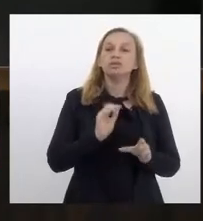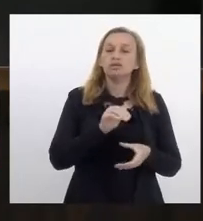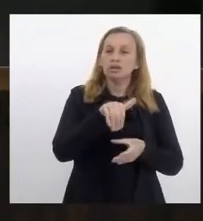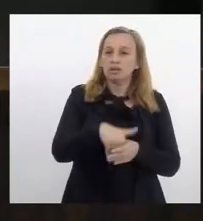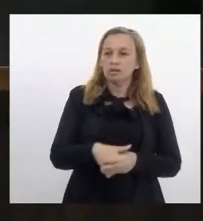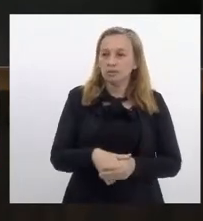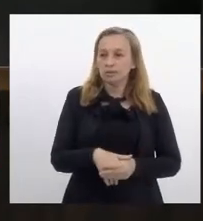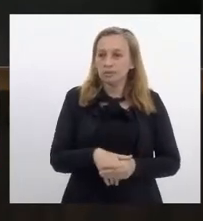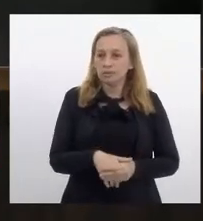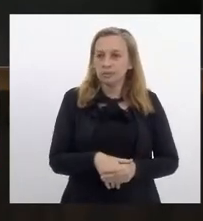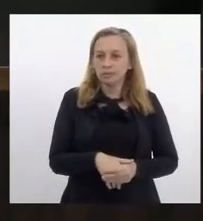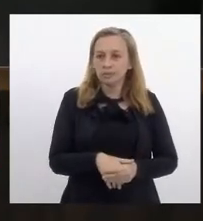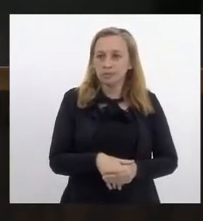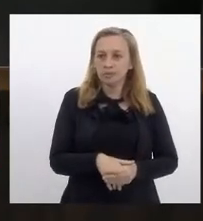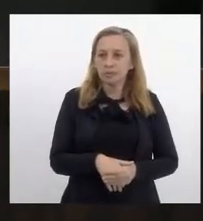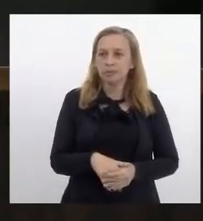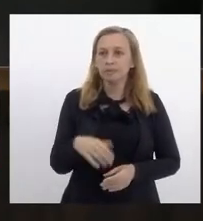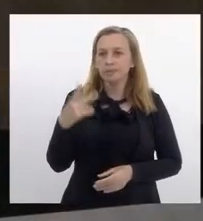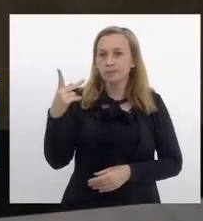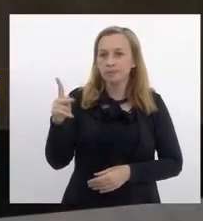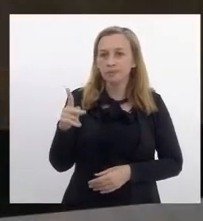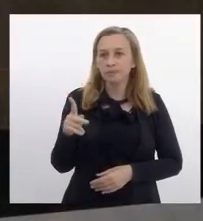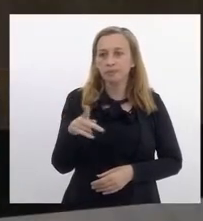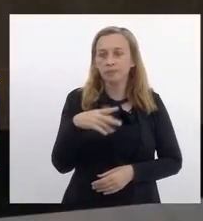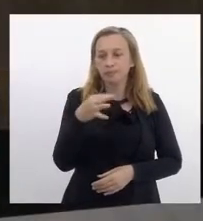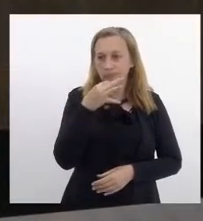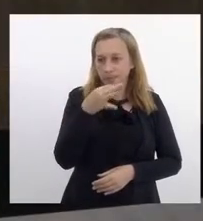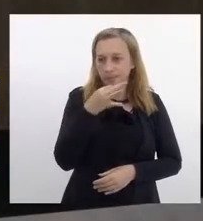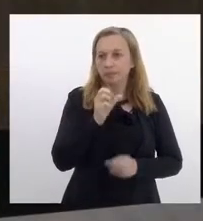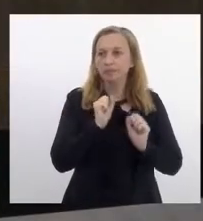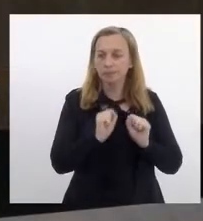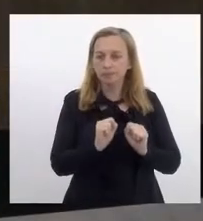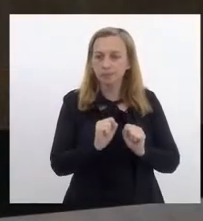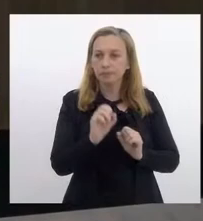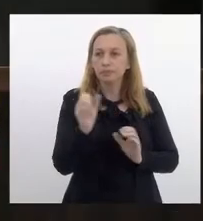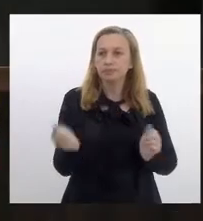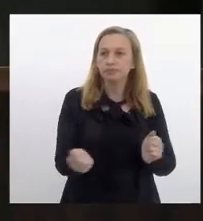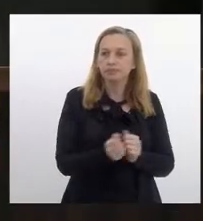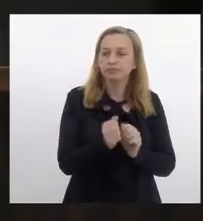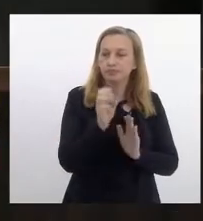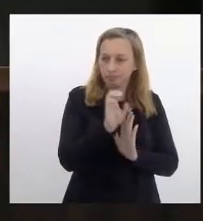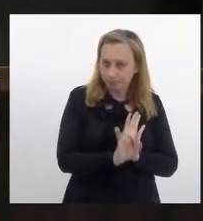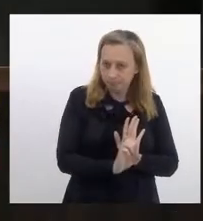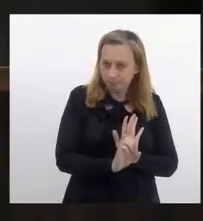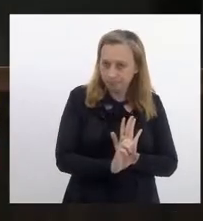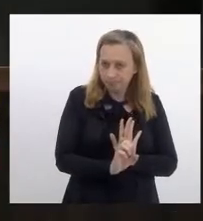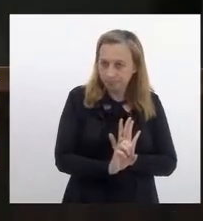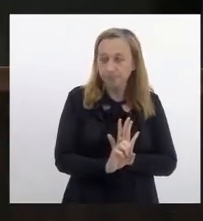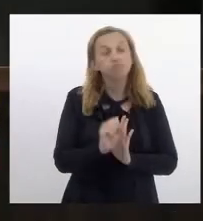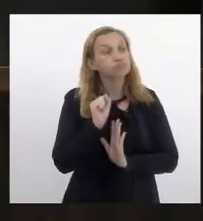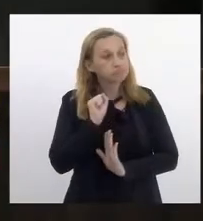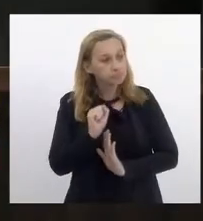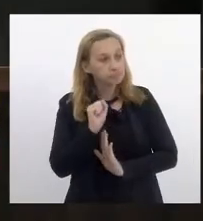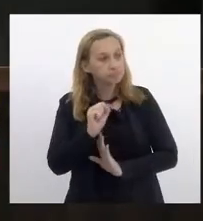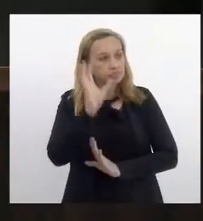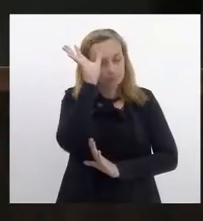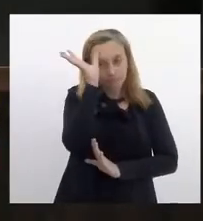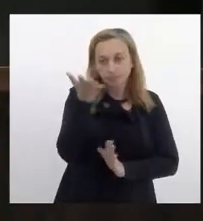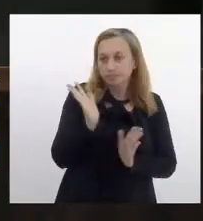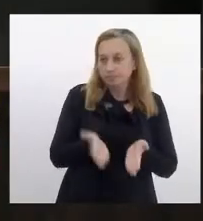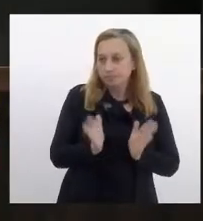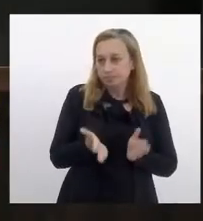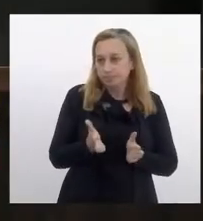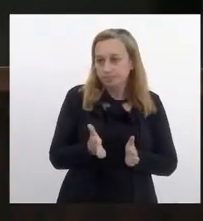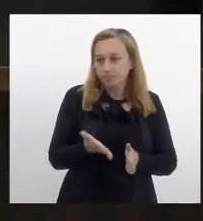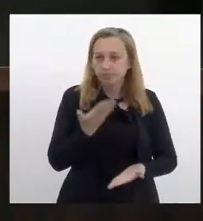parecer, será o parecer de Vossa Excelência. Então, Vossa Excelência poderá dar com emendas. Se a gente pode resolver agora, por que vamos?